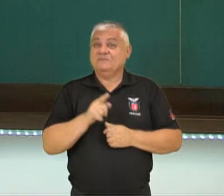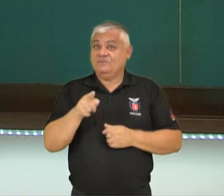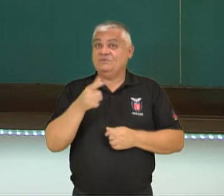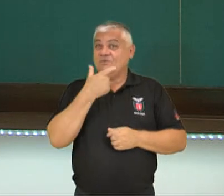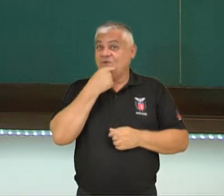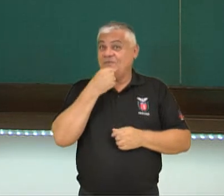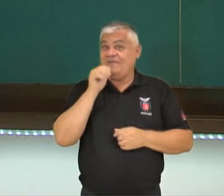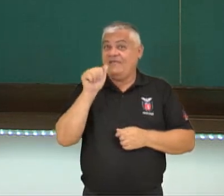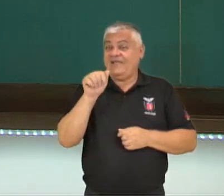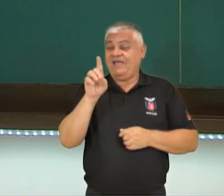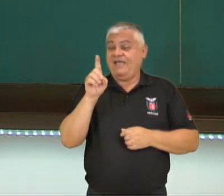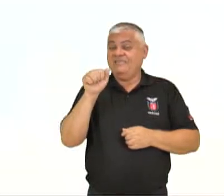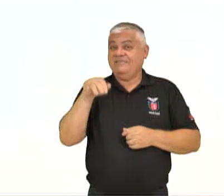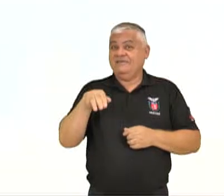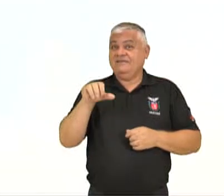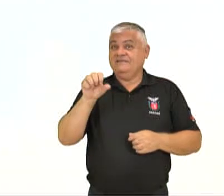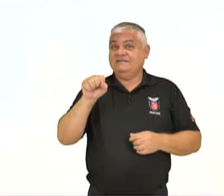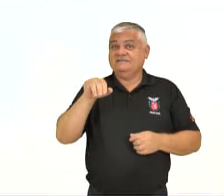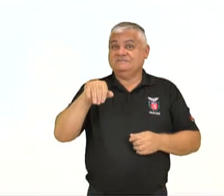por Adam Smith.